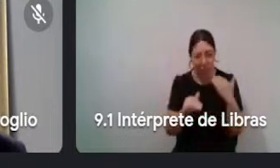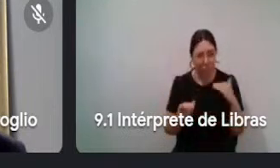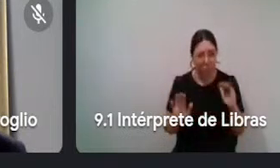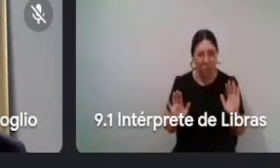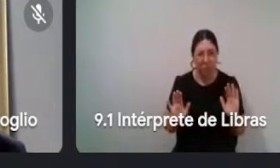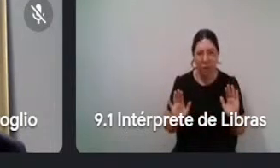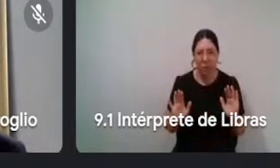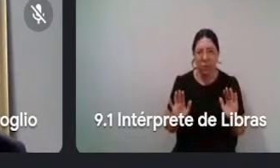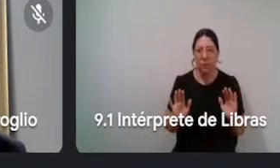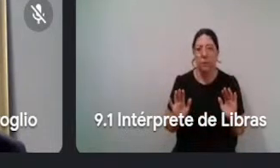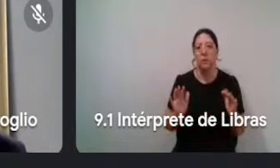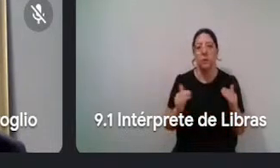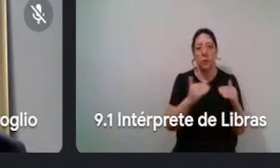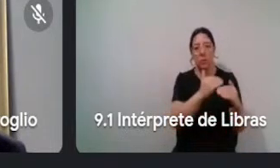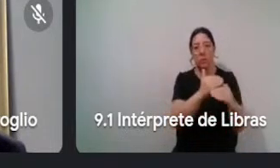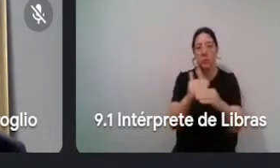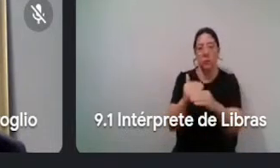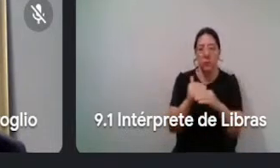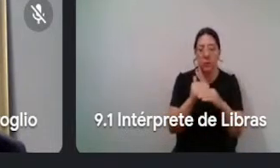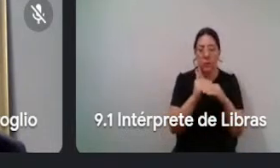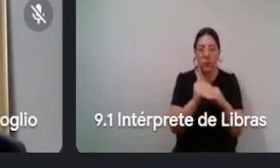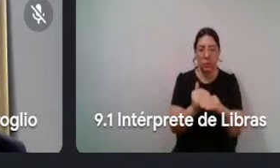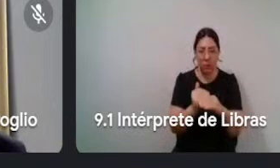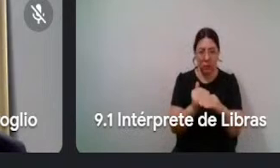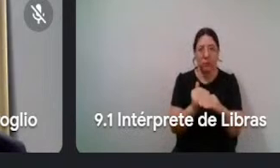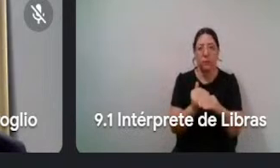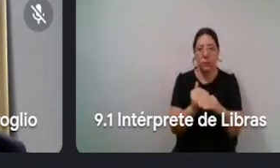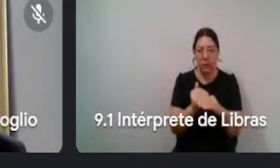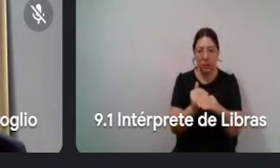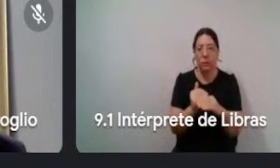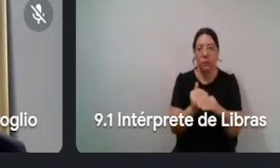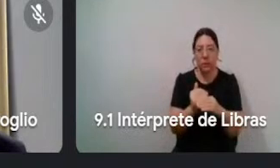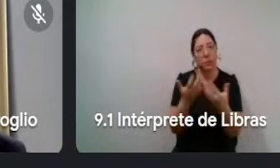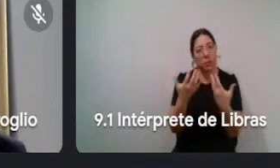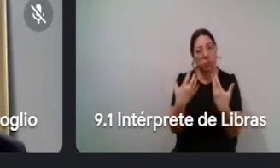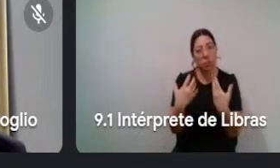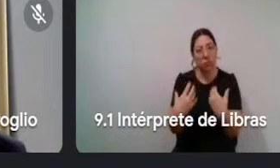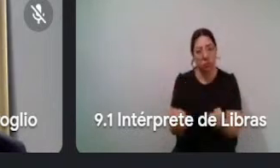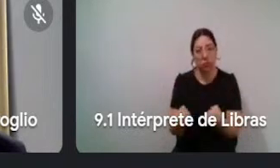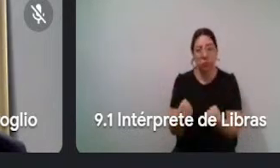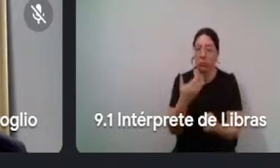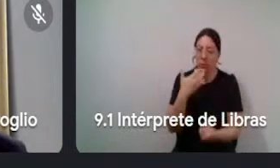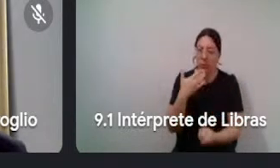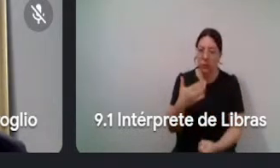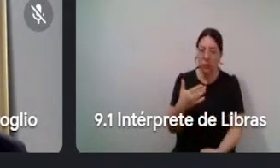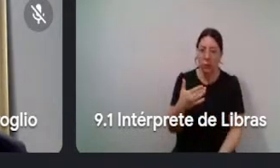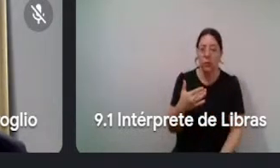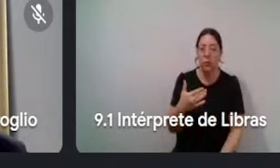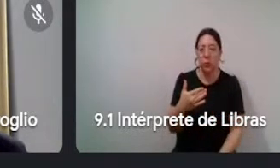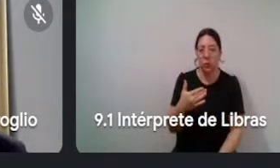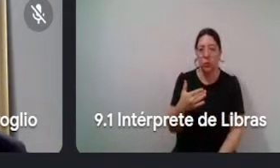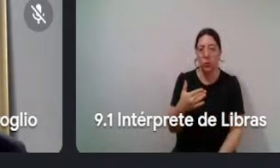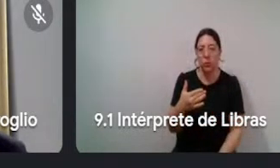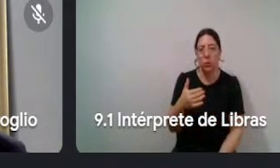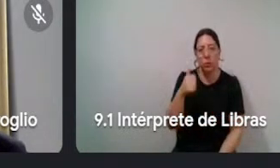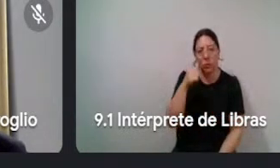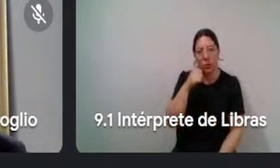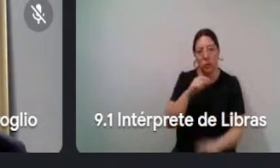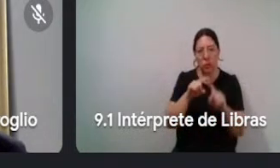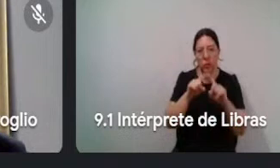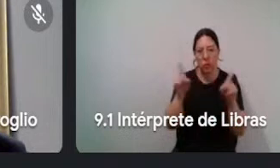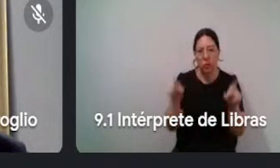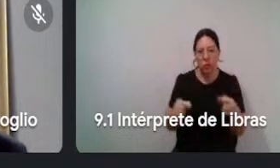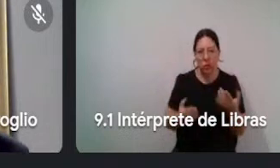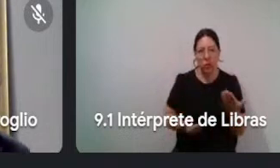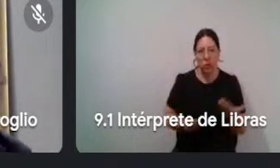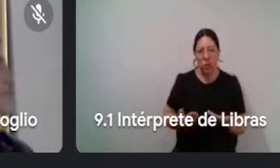Então, por unanimidade, a corte defere o pedido de revogação da requisição da servidora Rilaine de Lima Cunha para que retorne ao seu órgão de